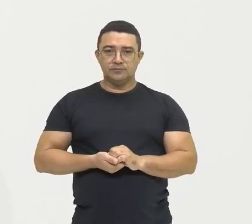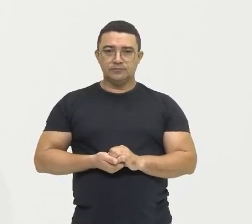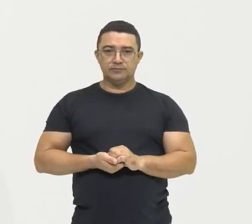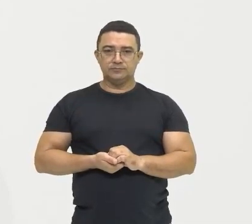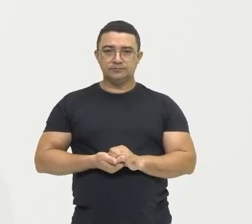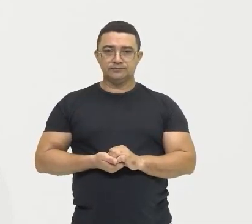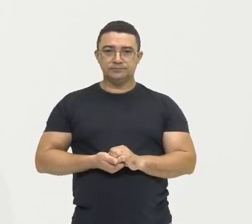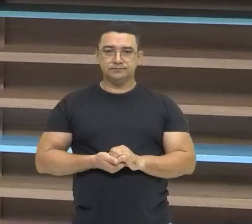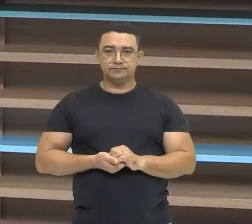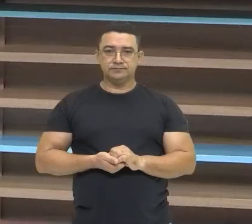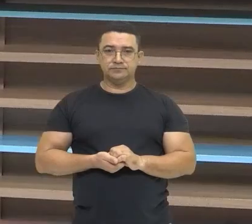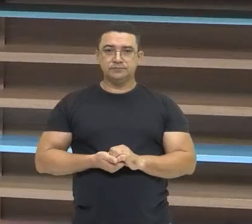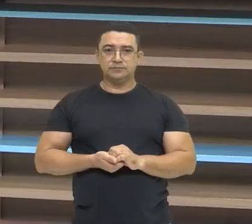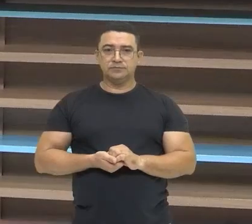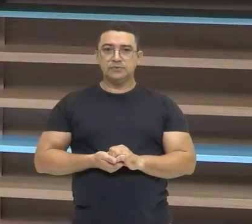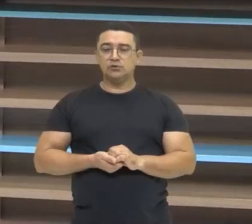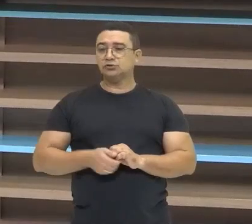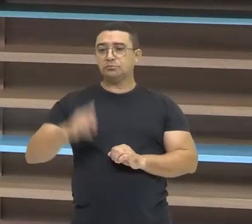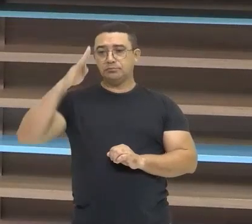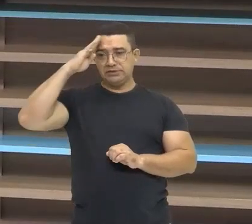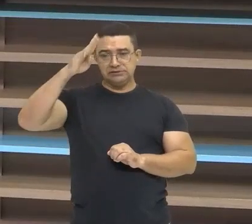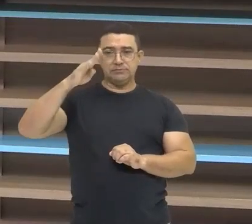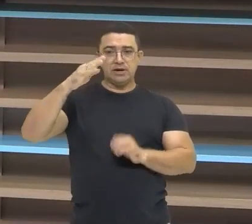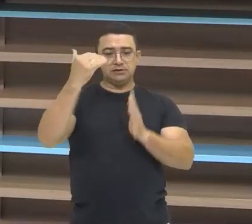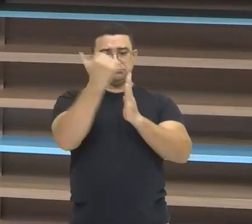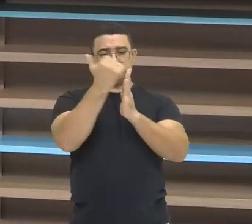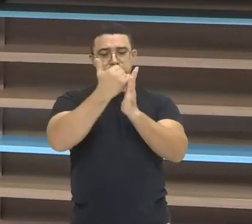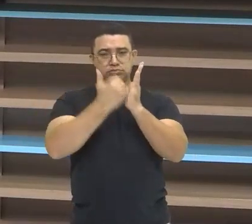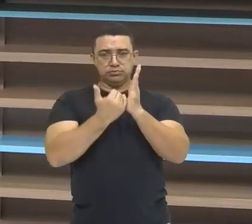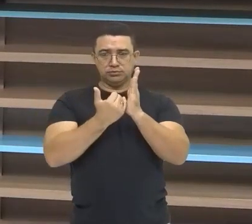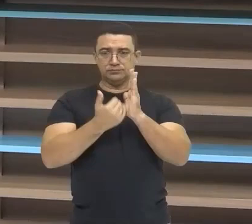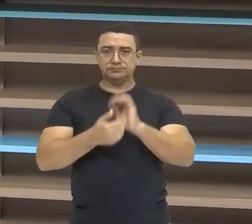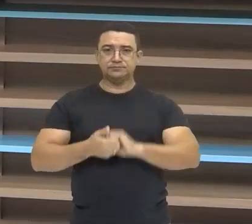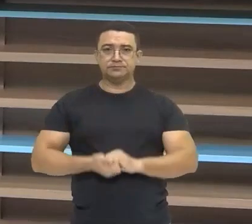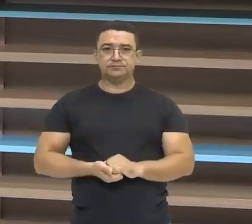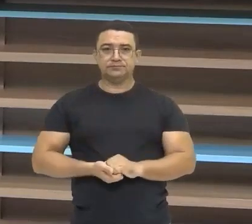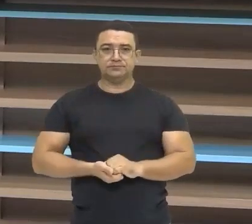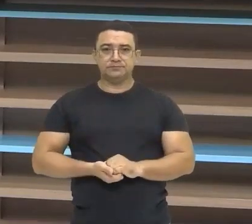Gândavo. Então, os dois principais são esses, mas nós temos mais. Temos outros